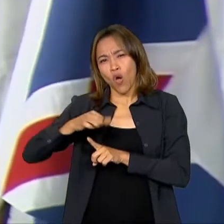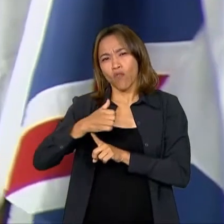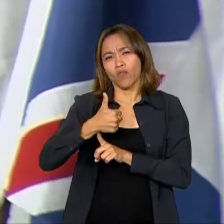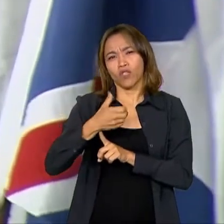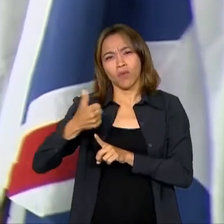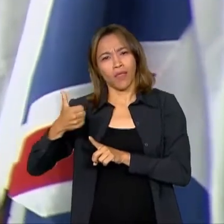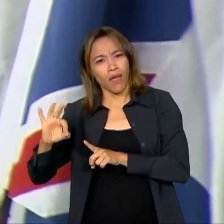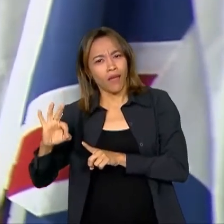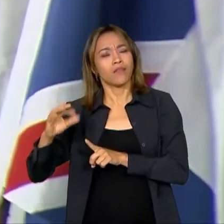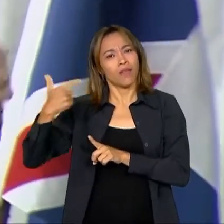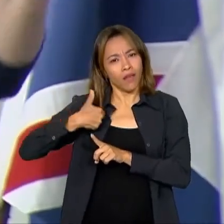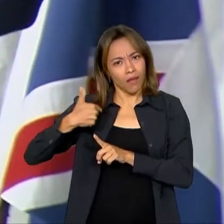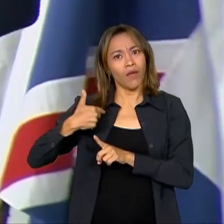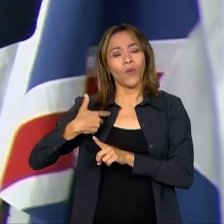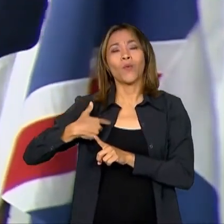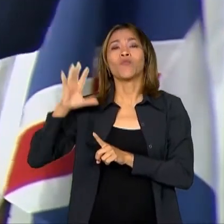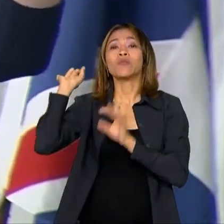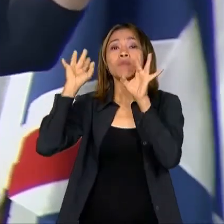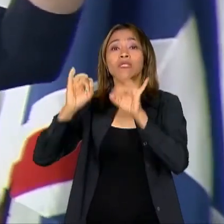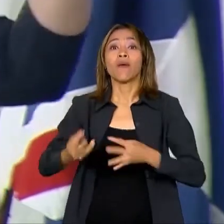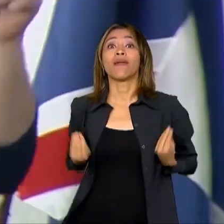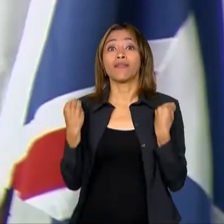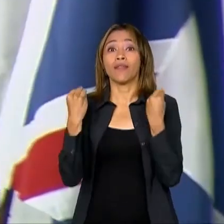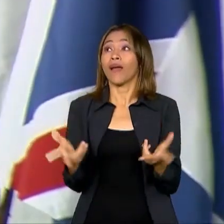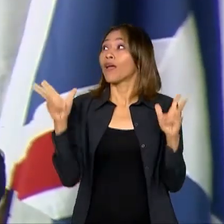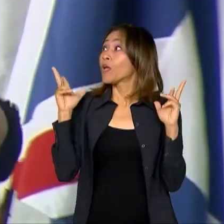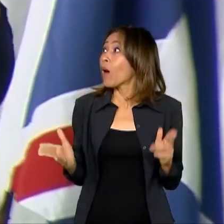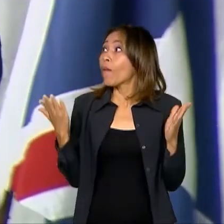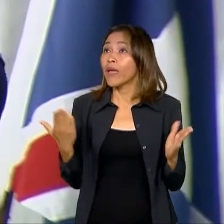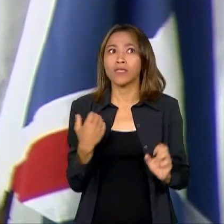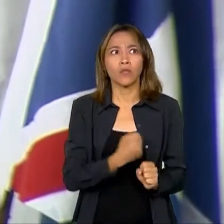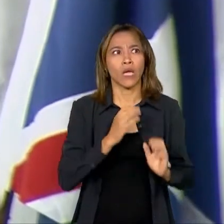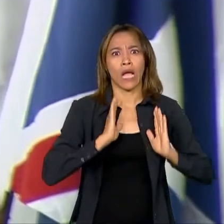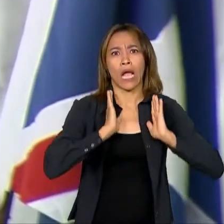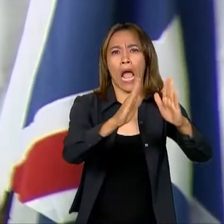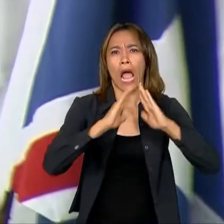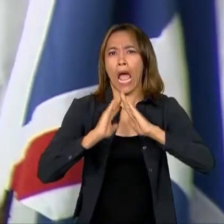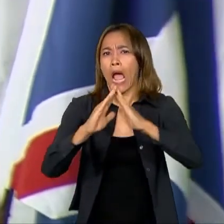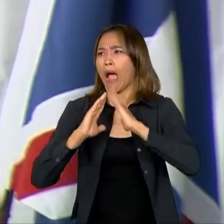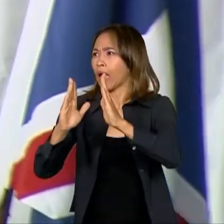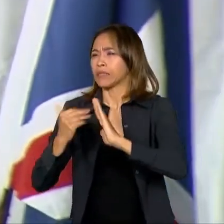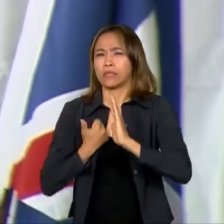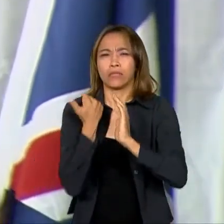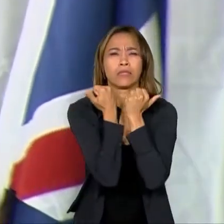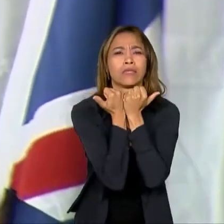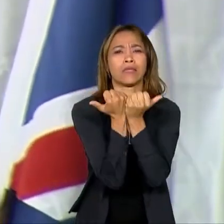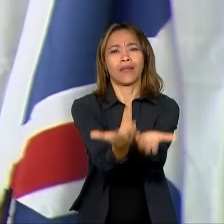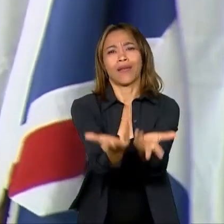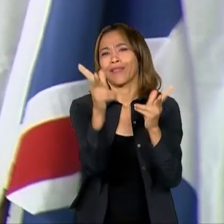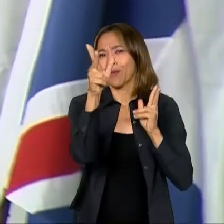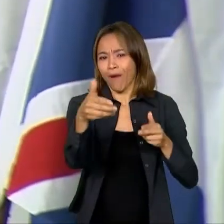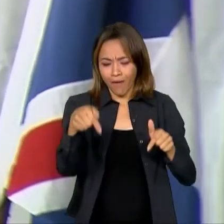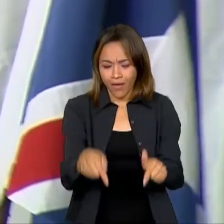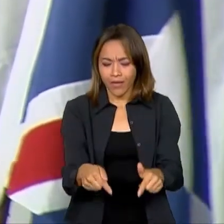2010, tive o privilégio de entregar um condomínio como este, fazer o maior conjunto habitacional da história do município.